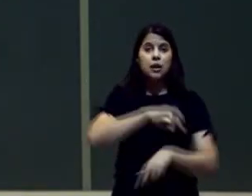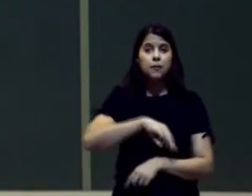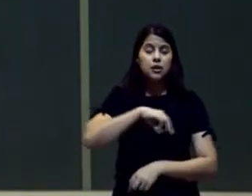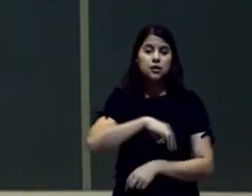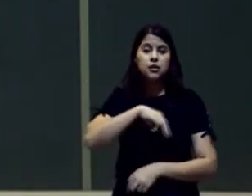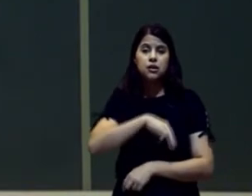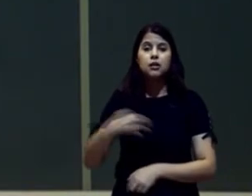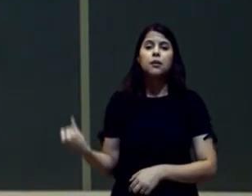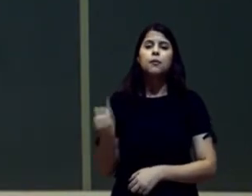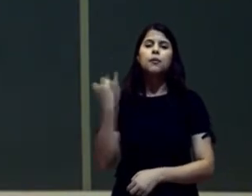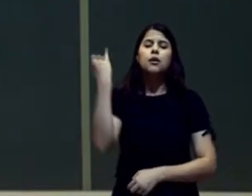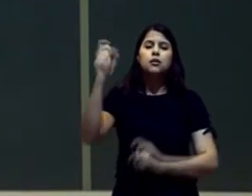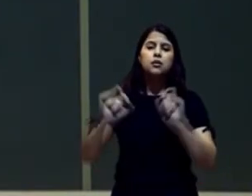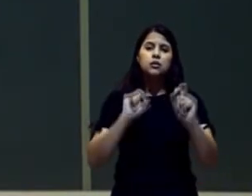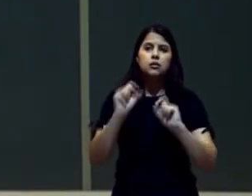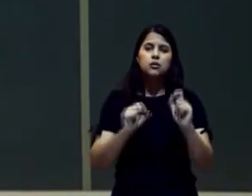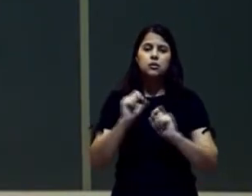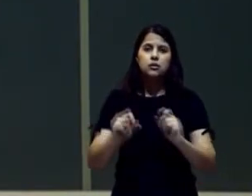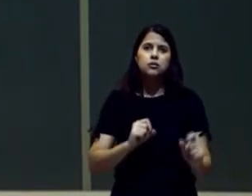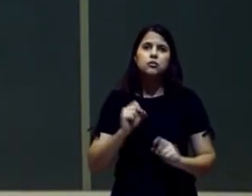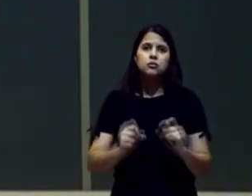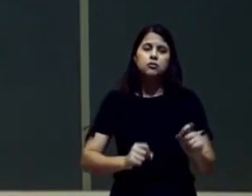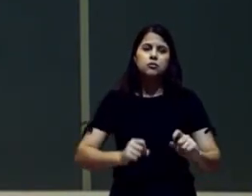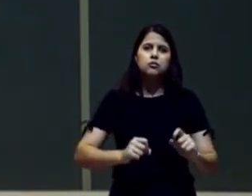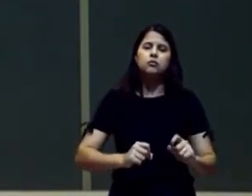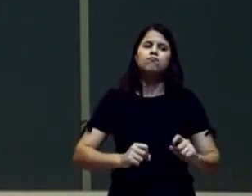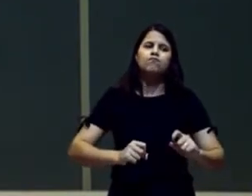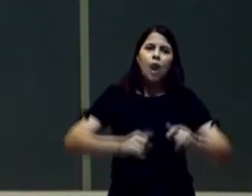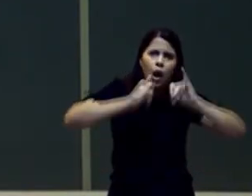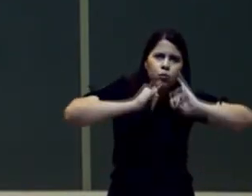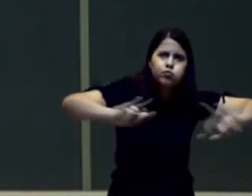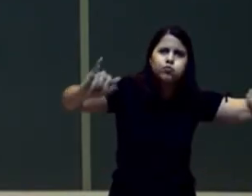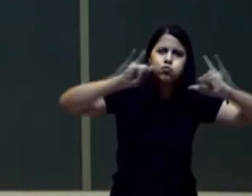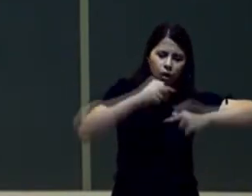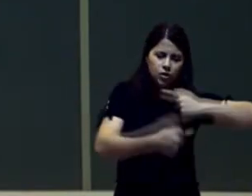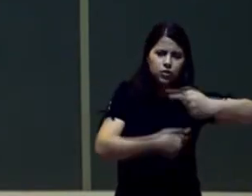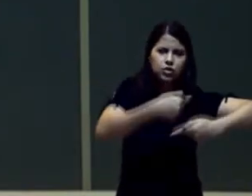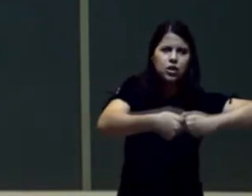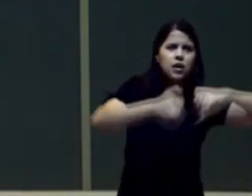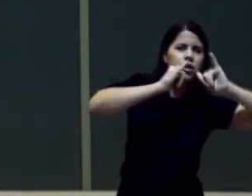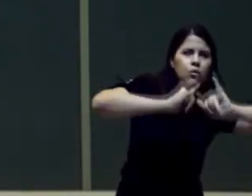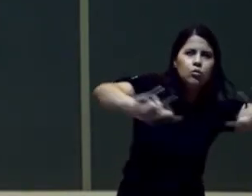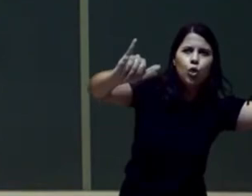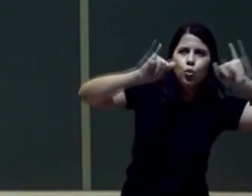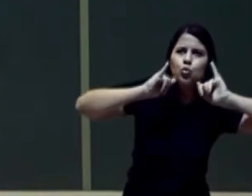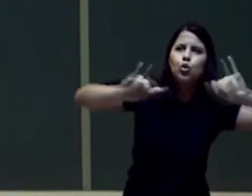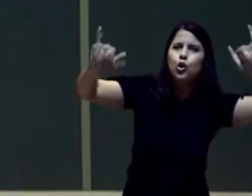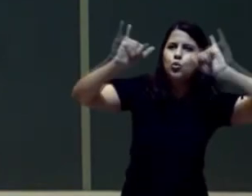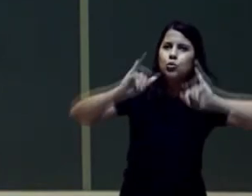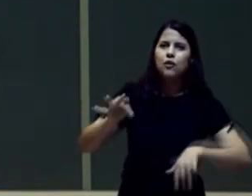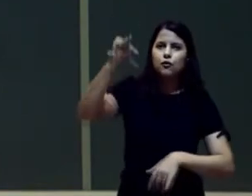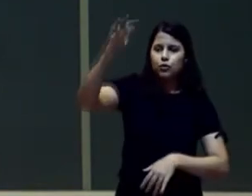chamada missionária, a vocação missionária é uma herança que nós precisamos transmitir àqueles que estão vindo depois de